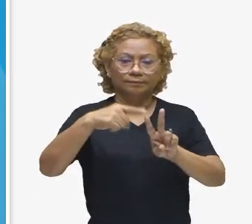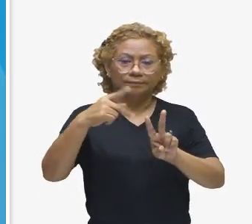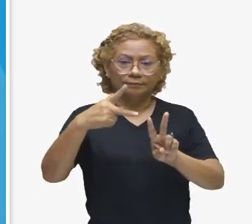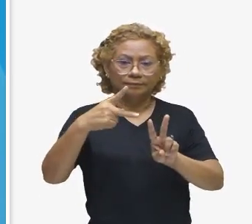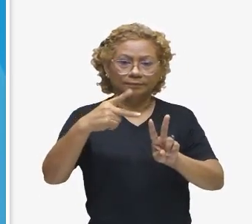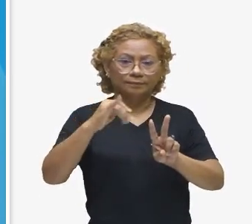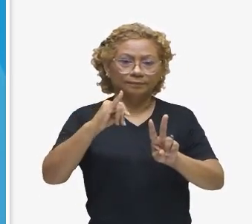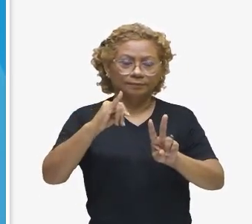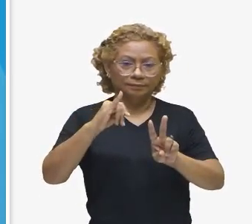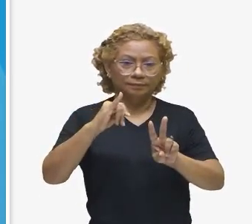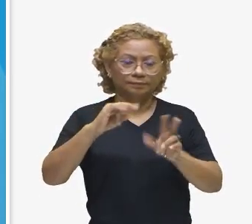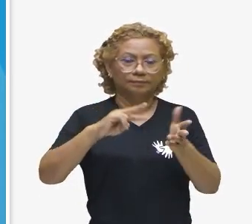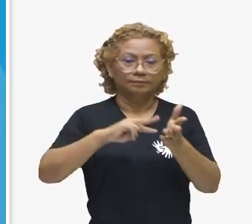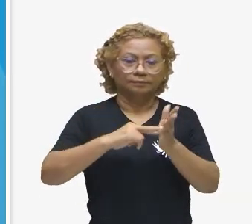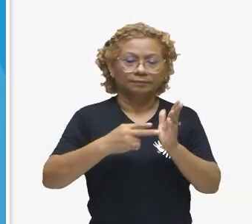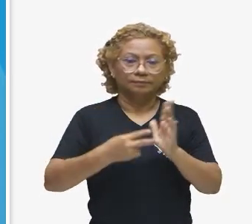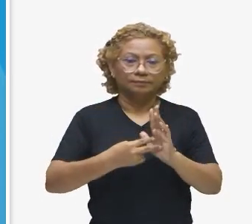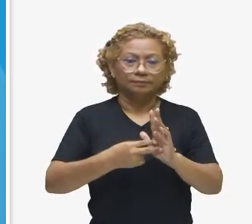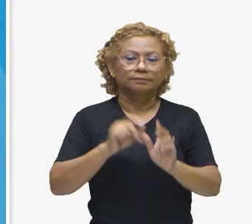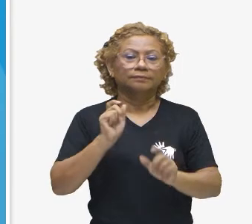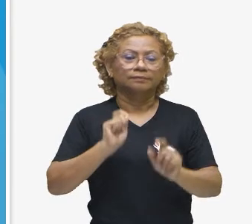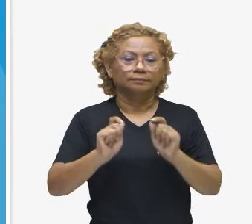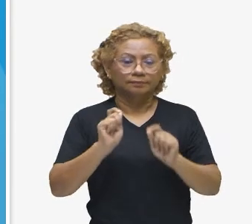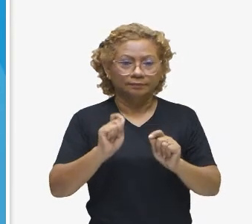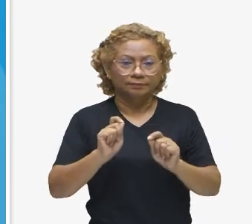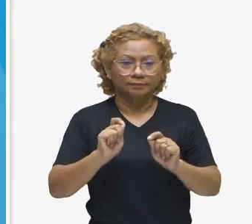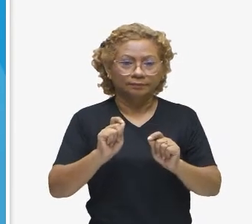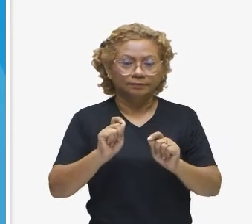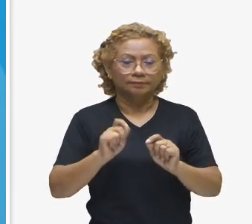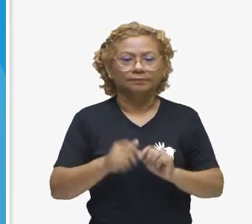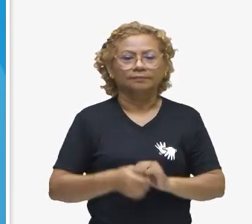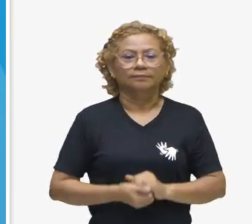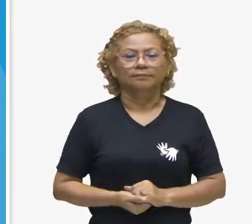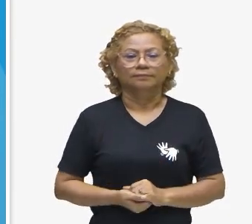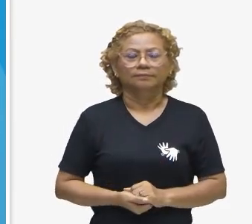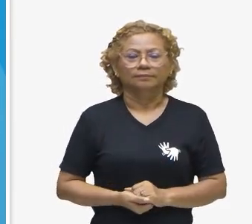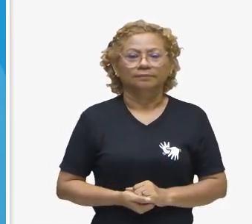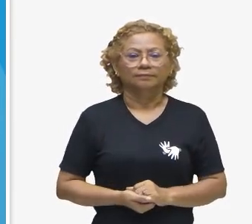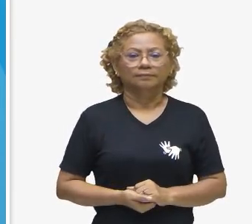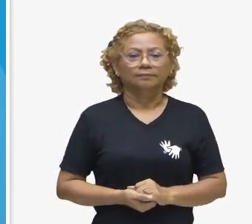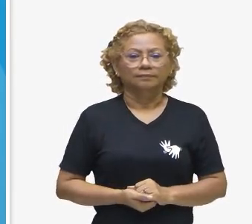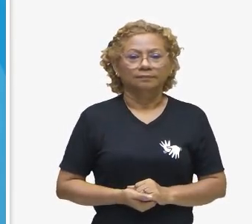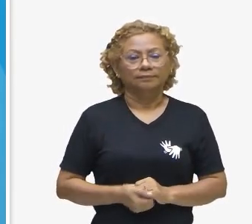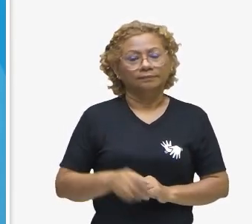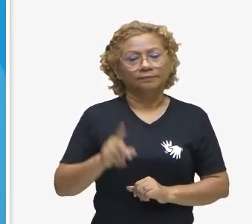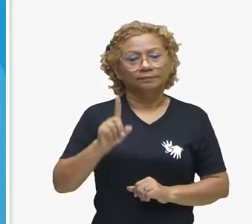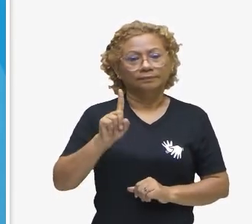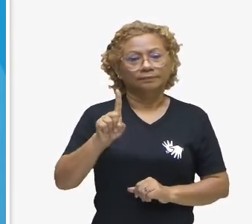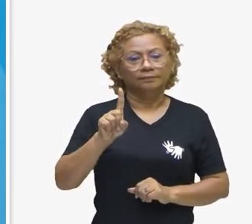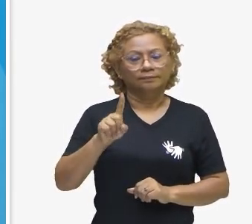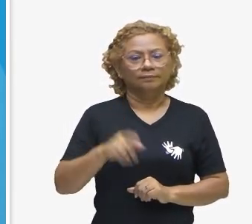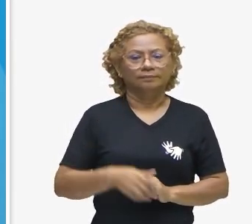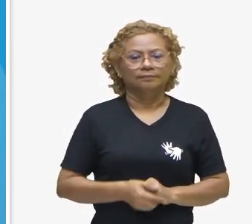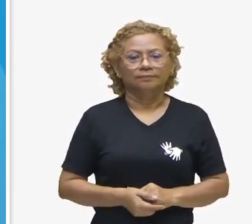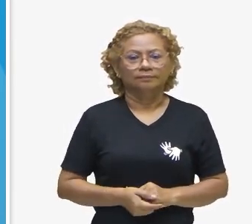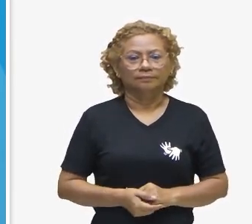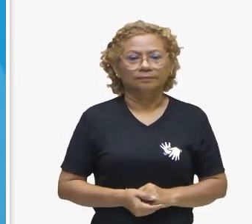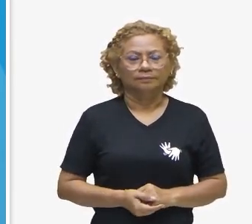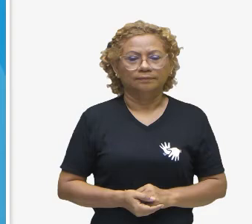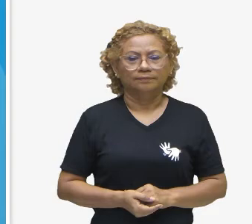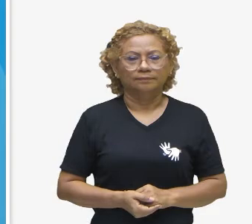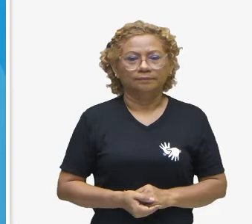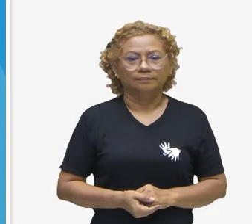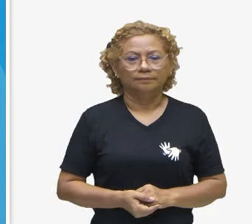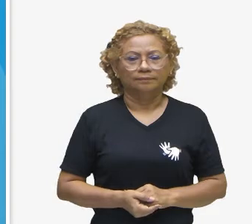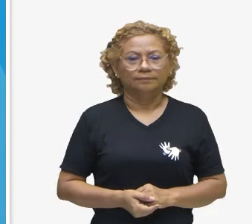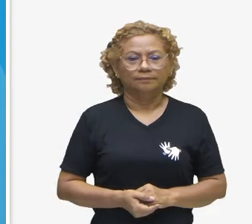Que o valor da função é equivalente a 1. Então, a gente